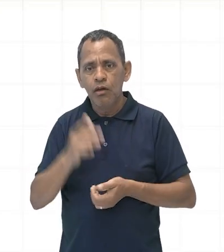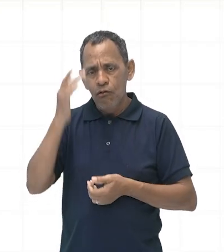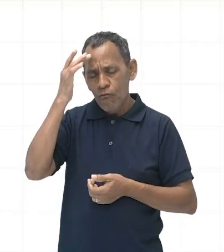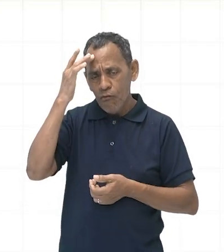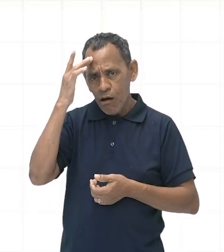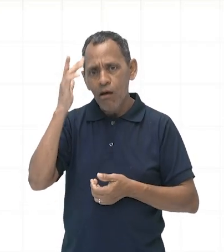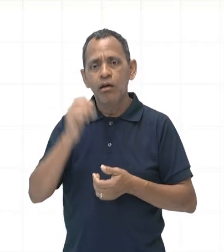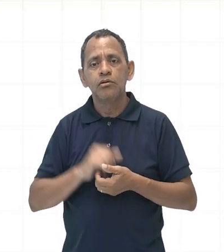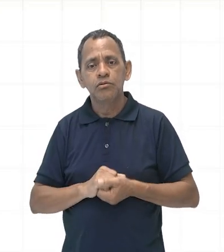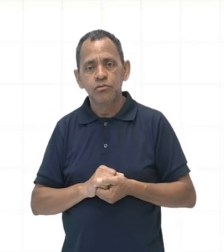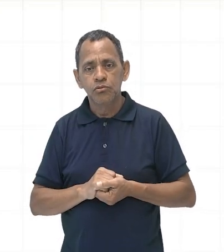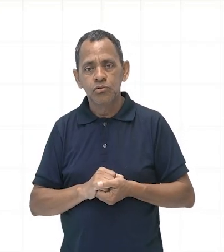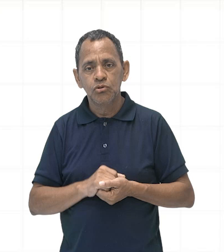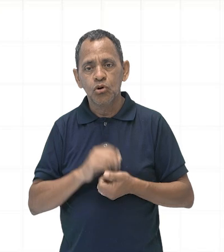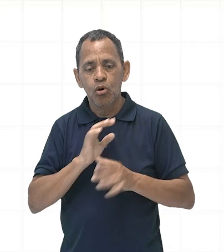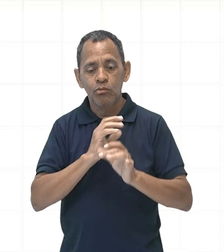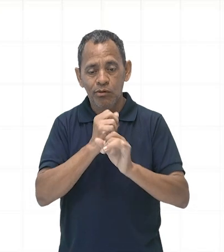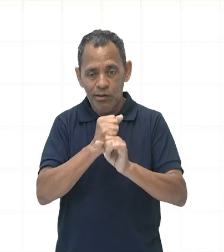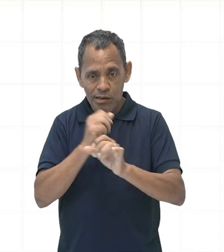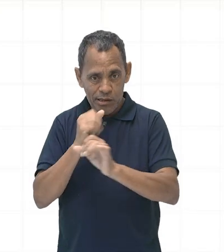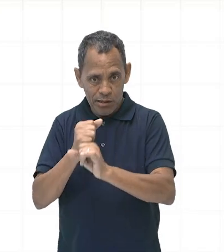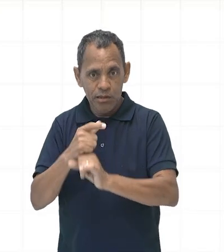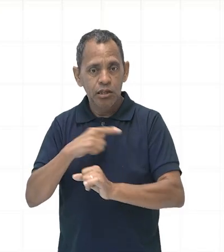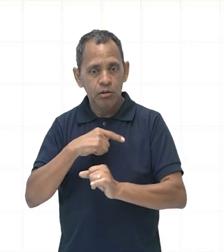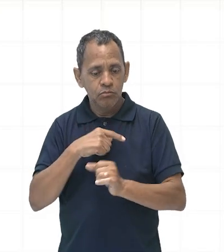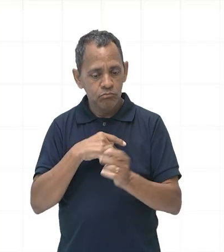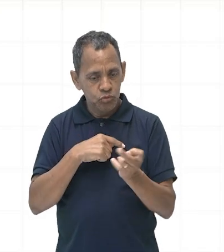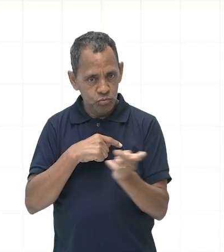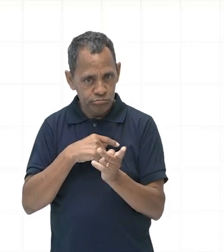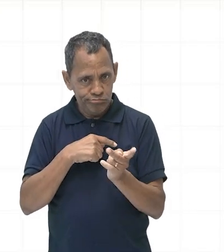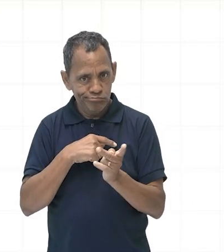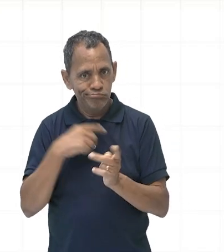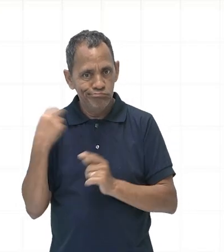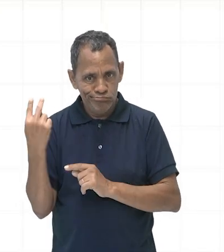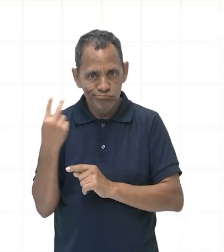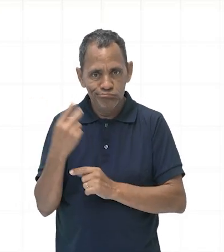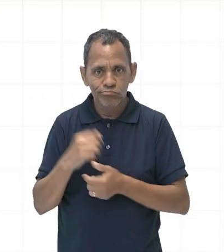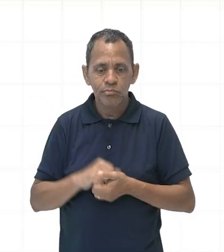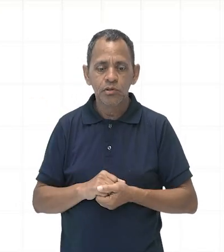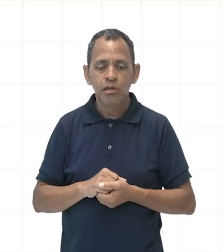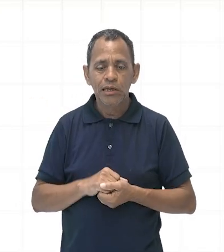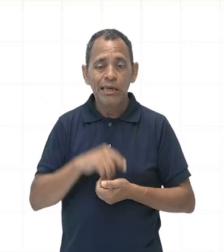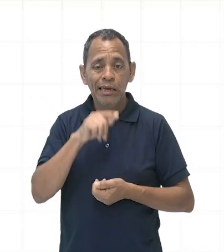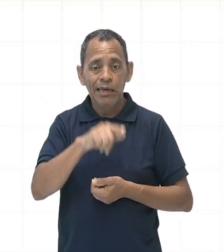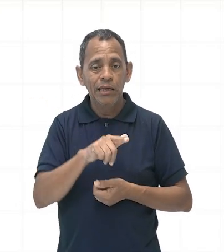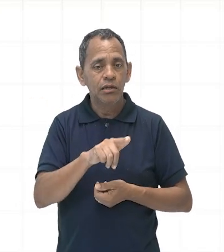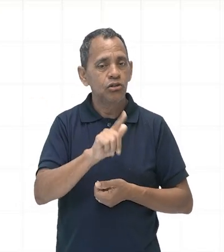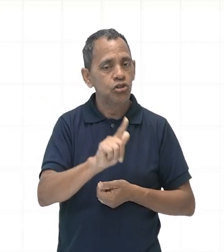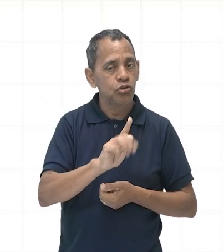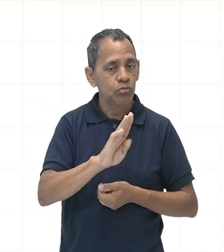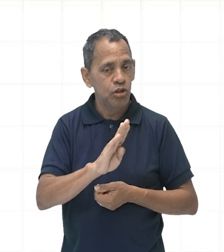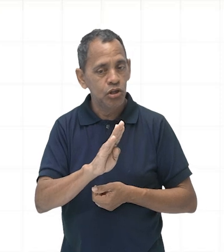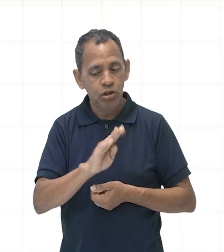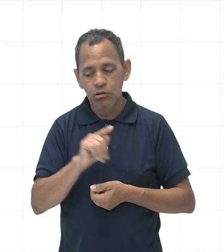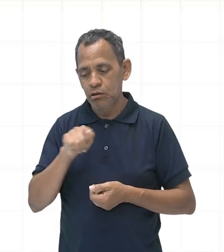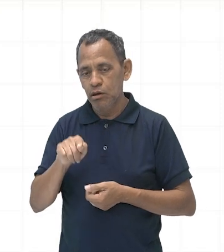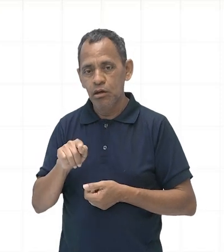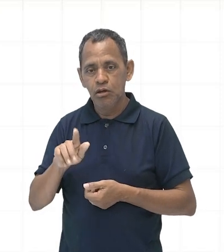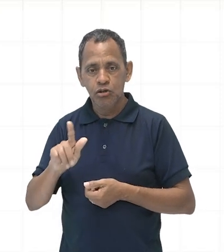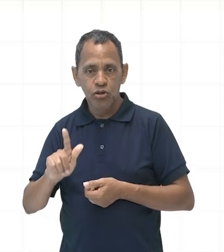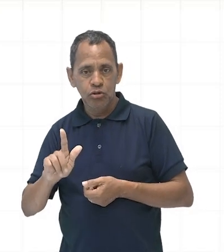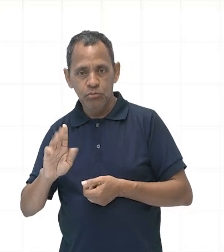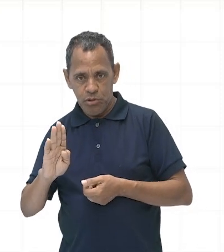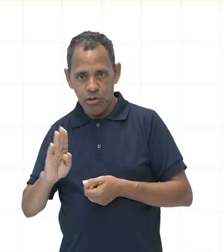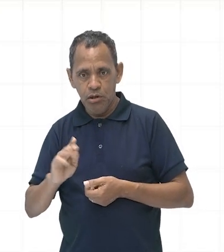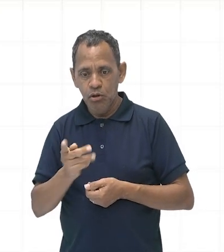nós temos aqui esses dois valores, né, que estão na mesma unidade. Então, gigabyte e